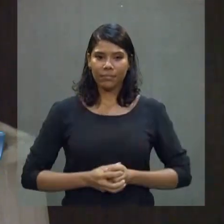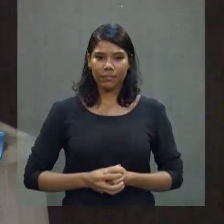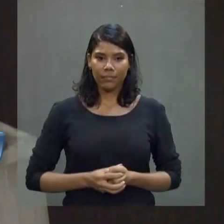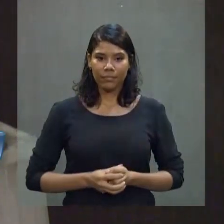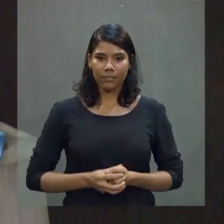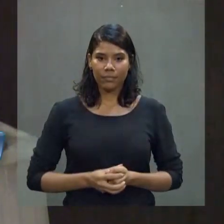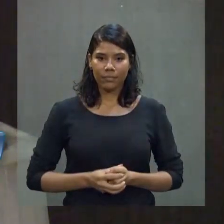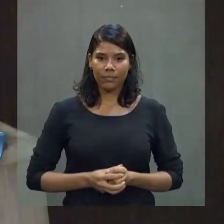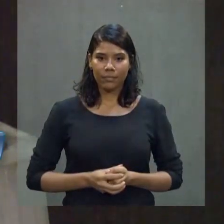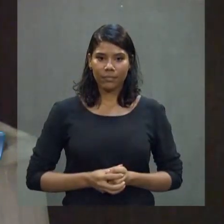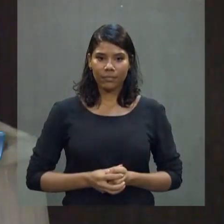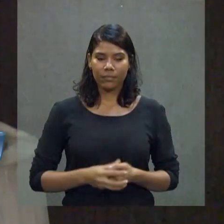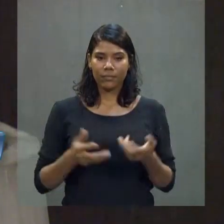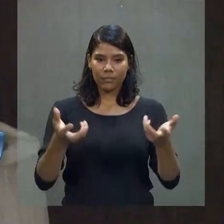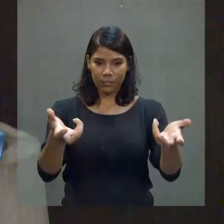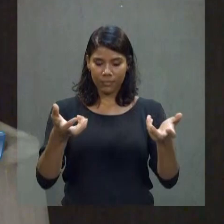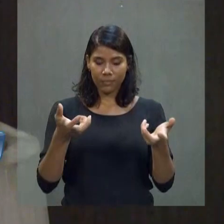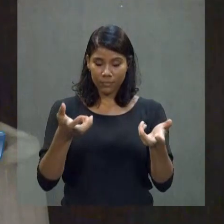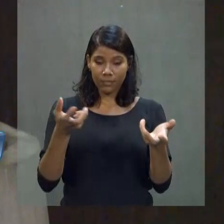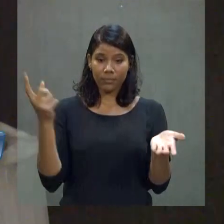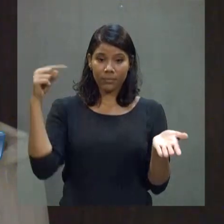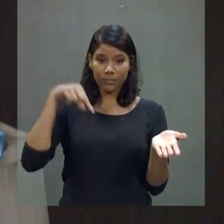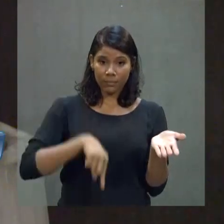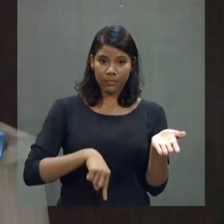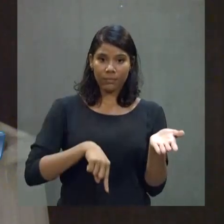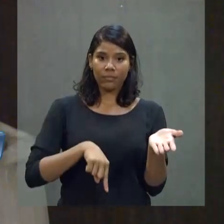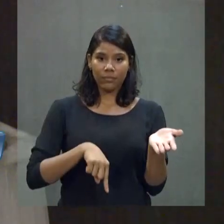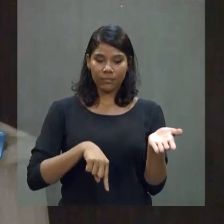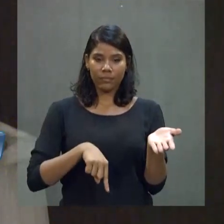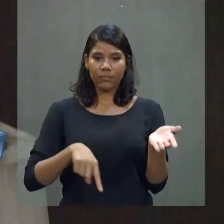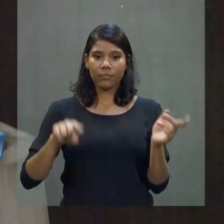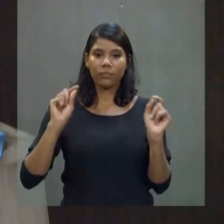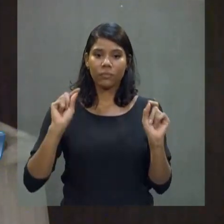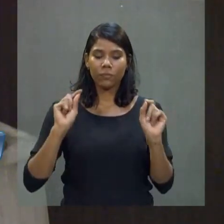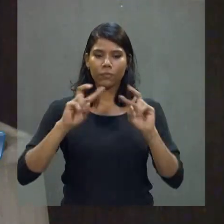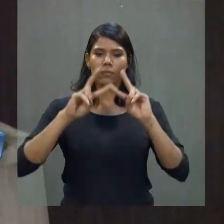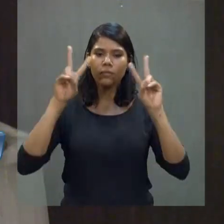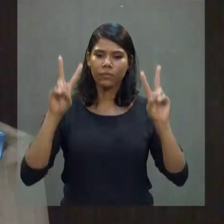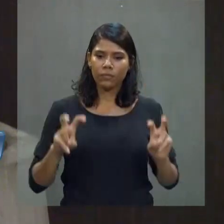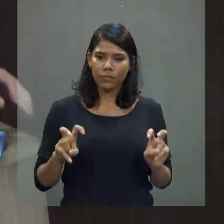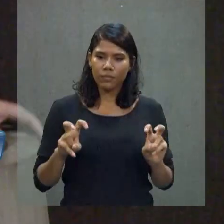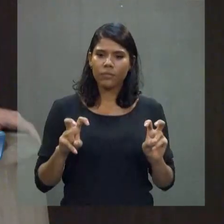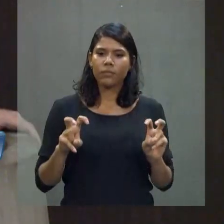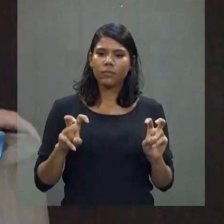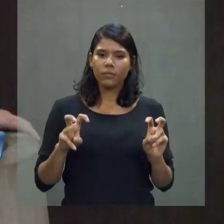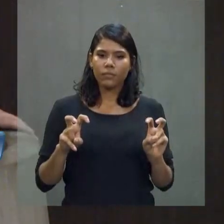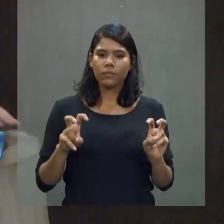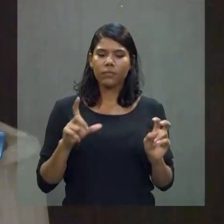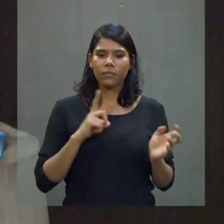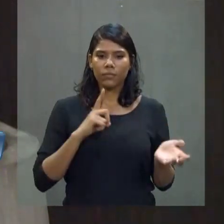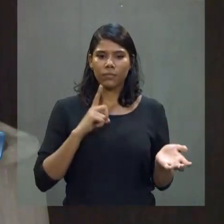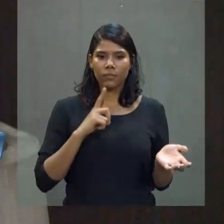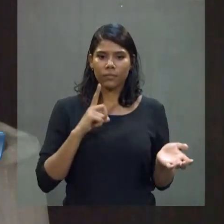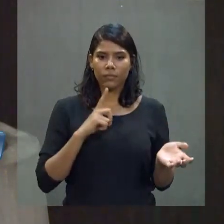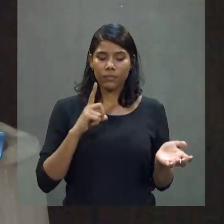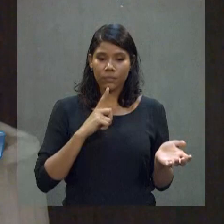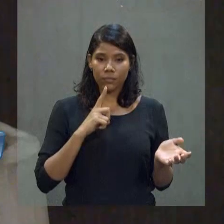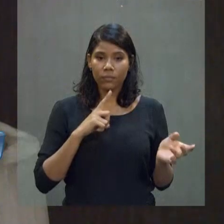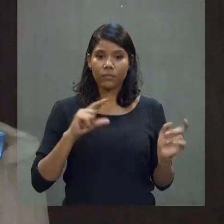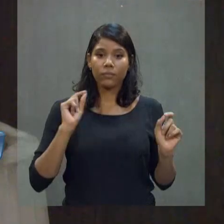Eu queria aqui tocar num tema que tem